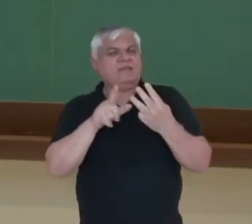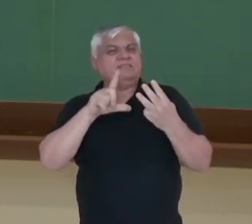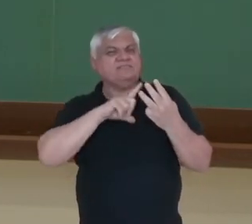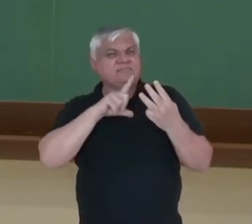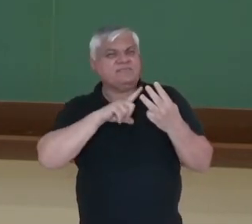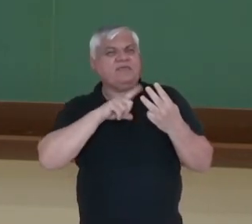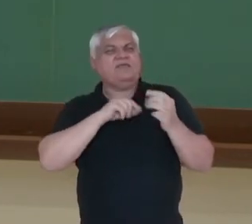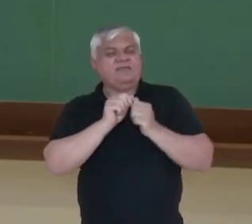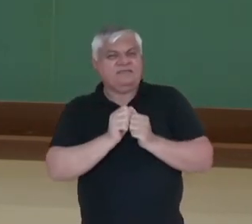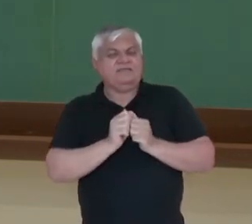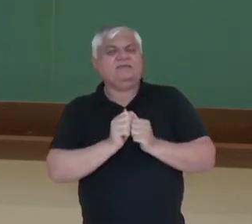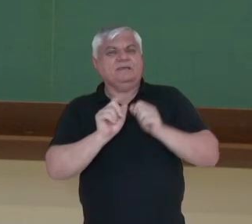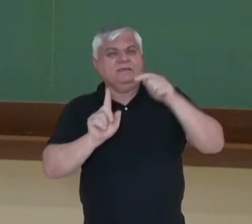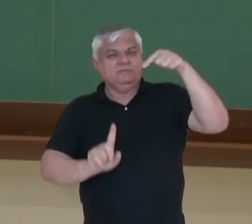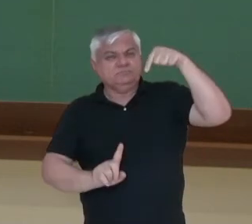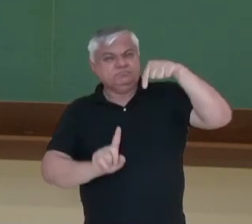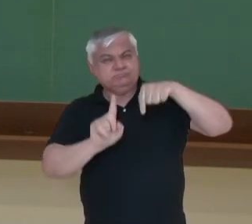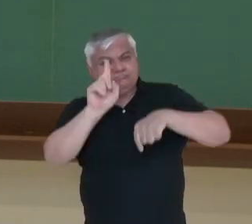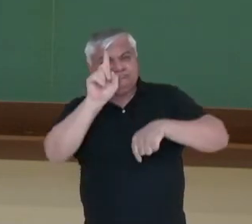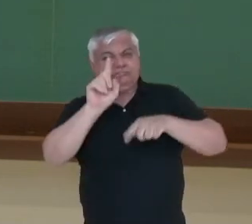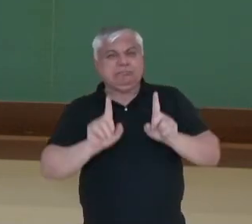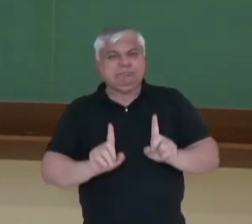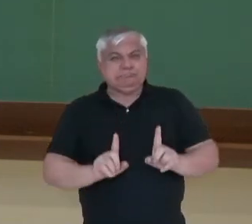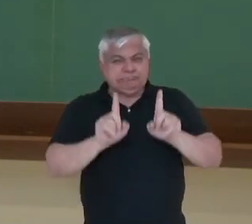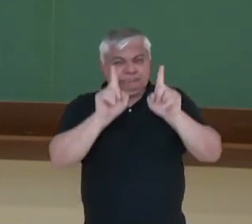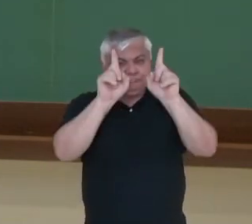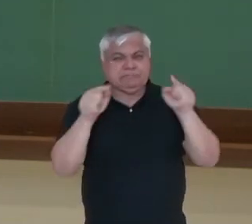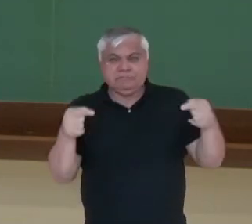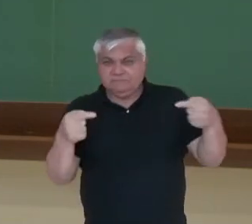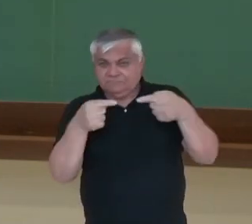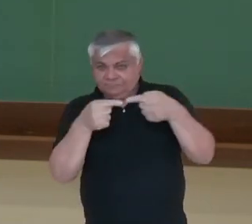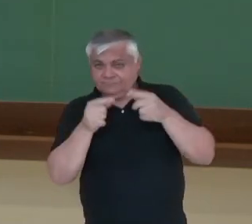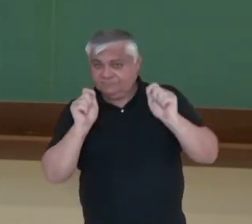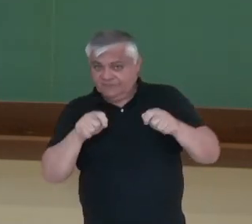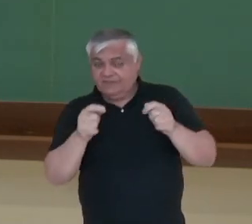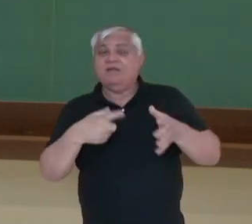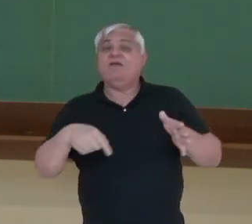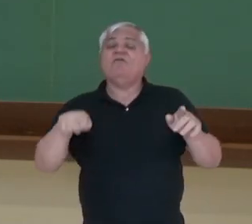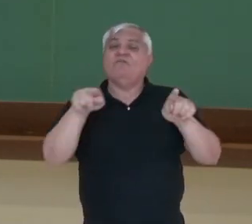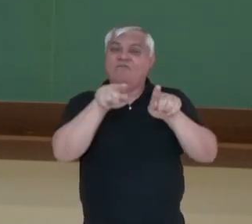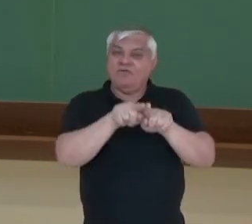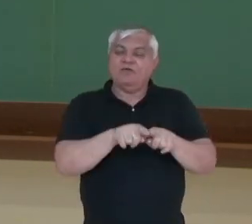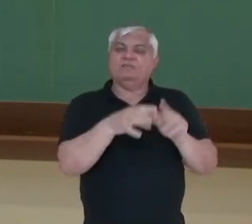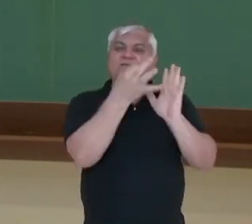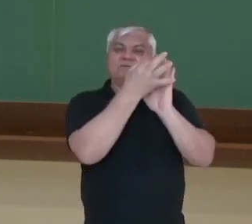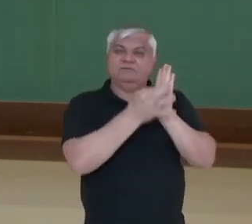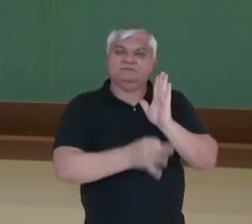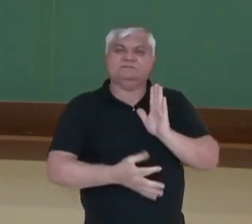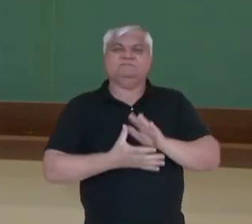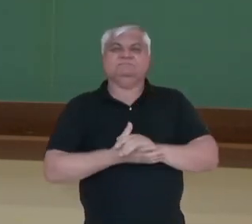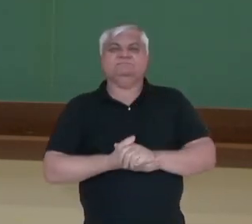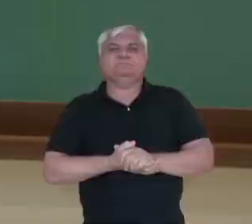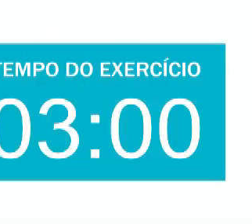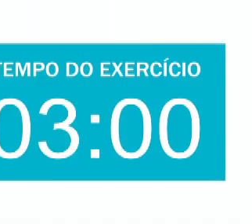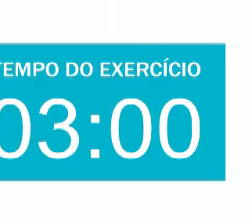apresentam grandezas inversamente proporcionais. Na sequência, a gente volta para fazer a correção.